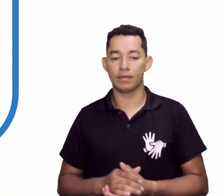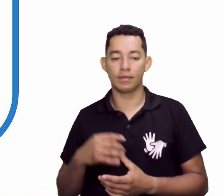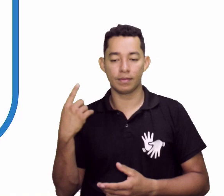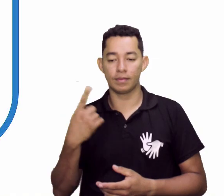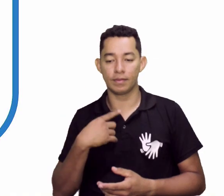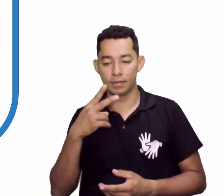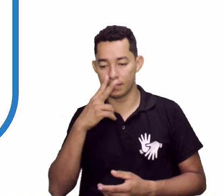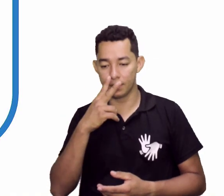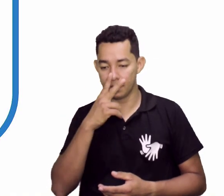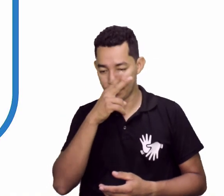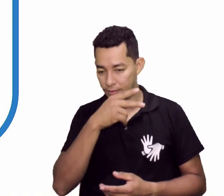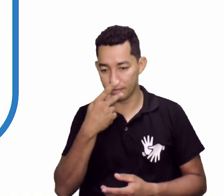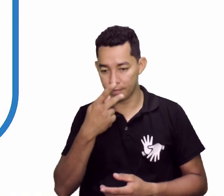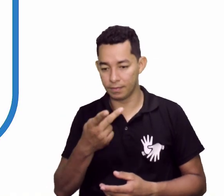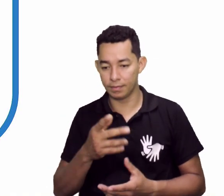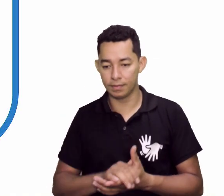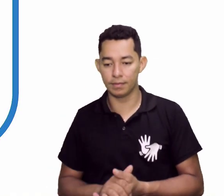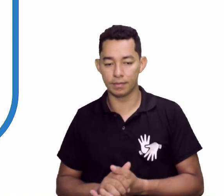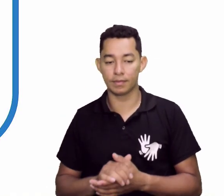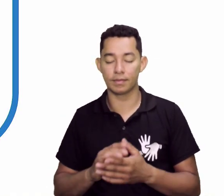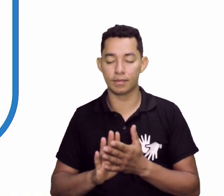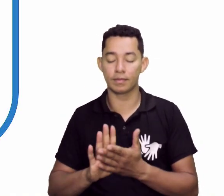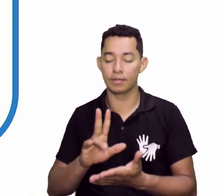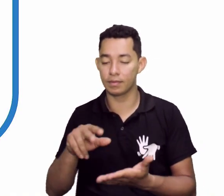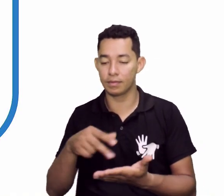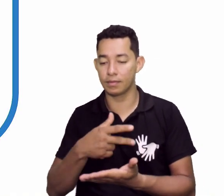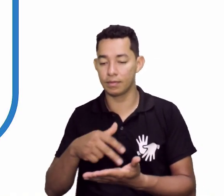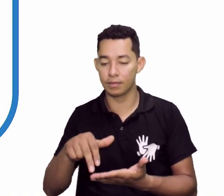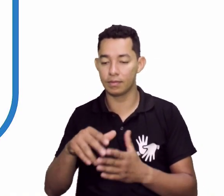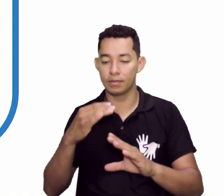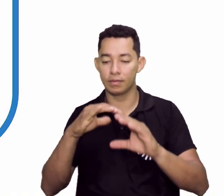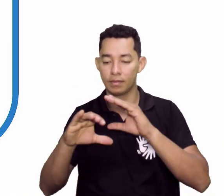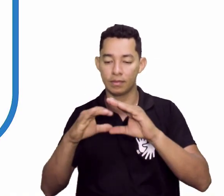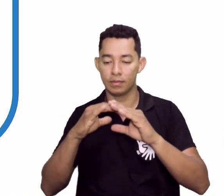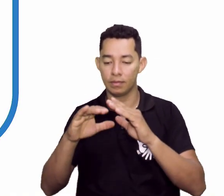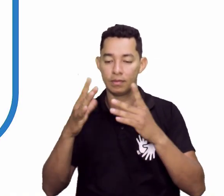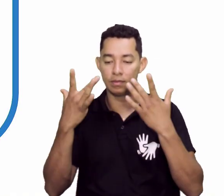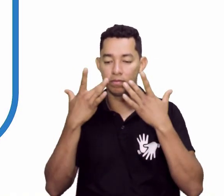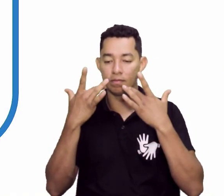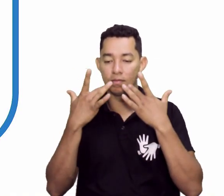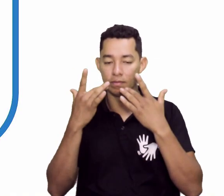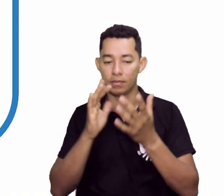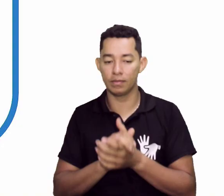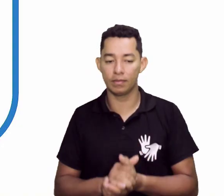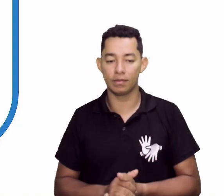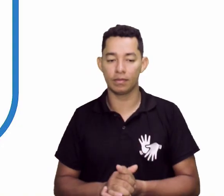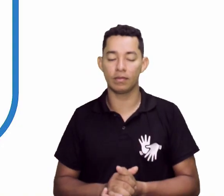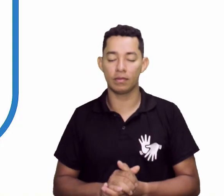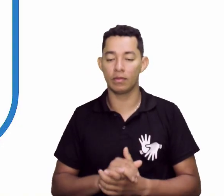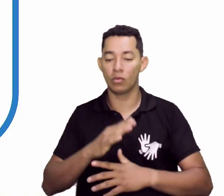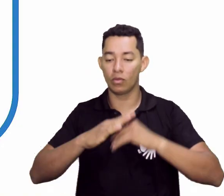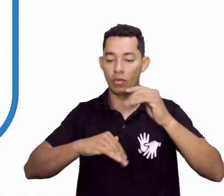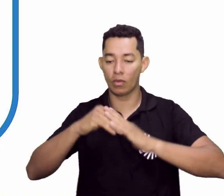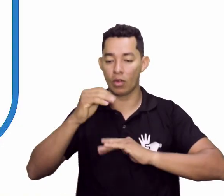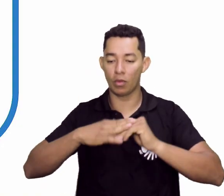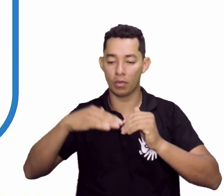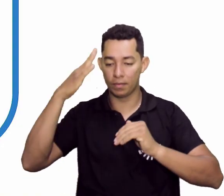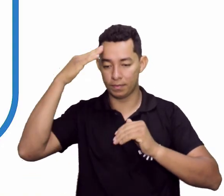nisso aí. A música, a dança, o teatro, o modernismo brasileiro e os artistas